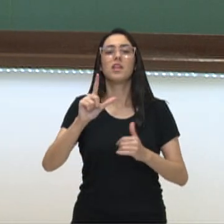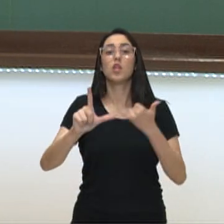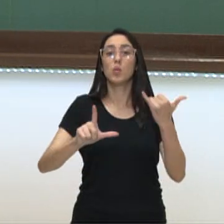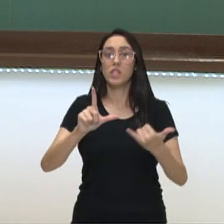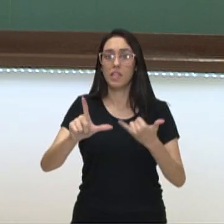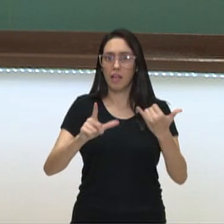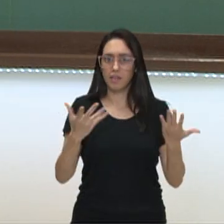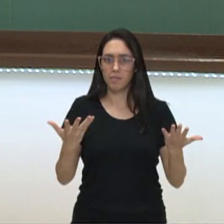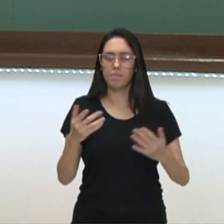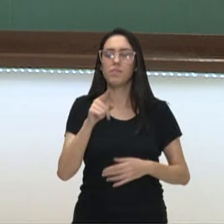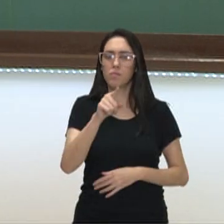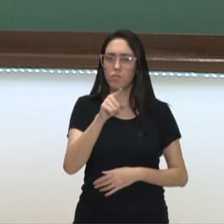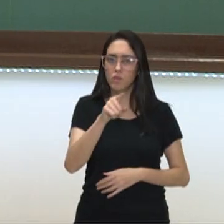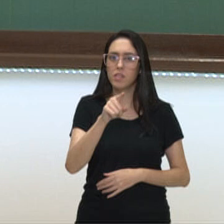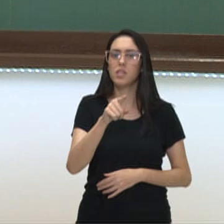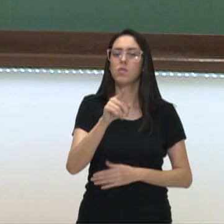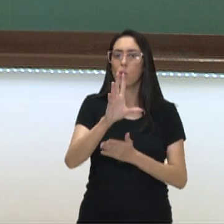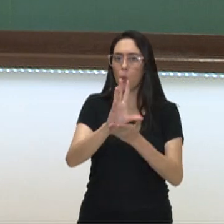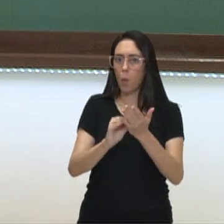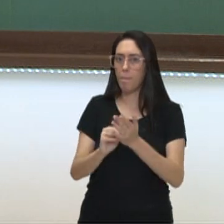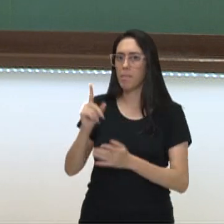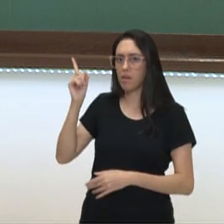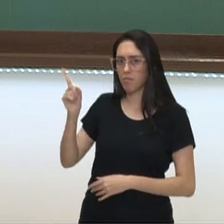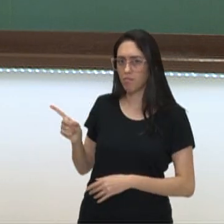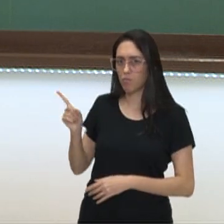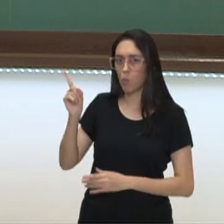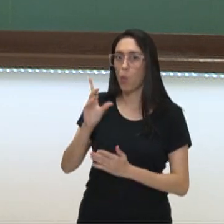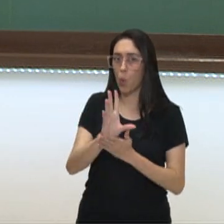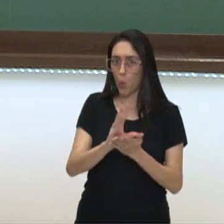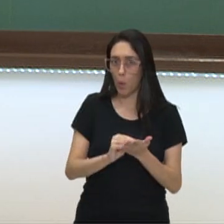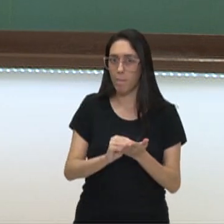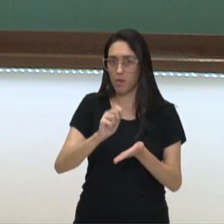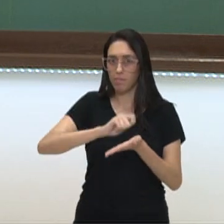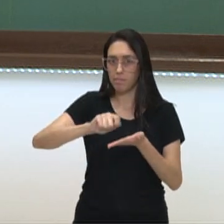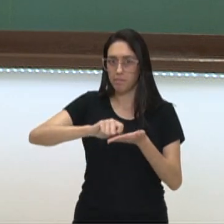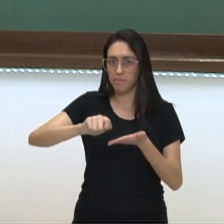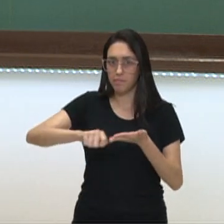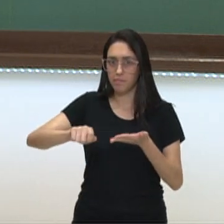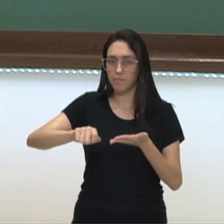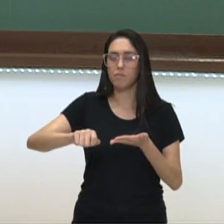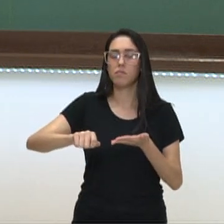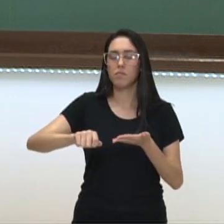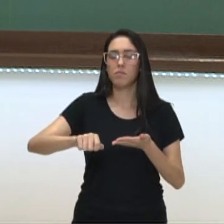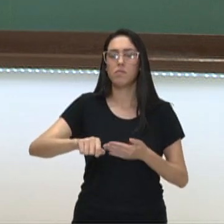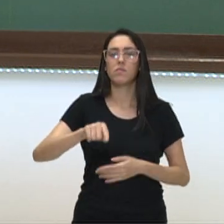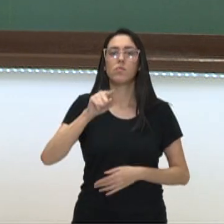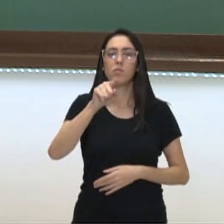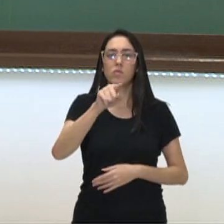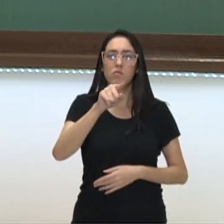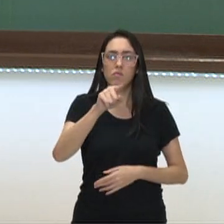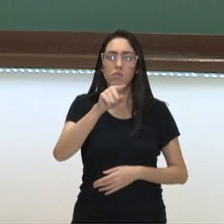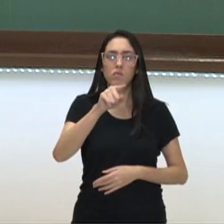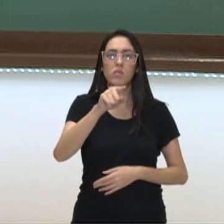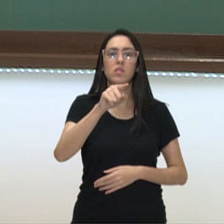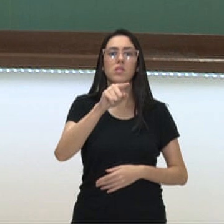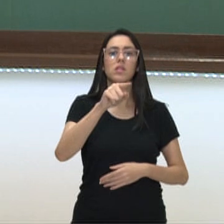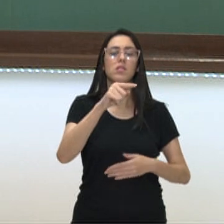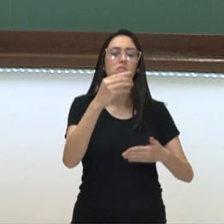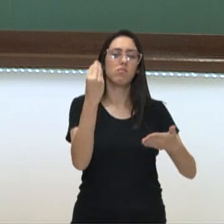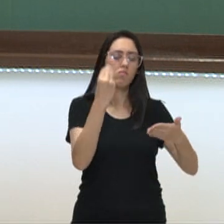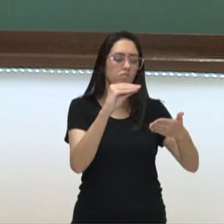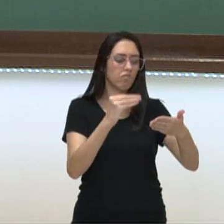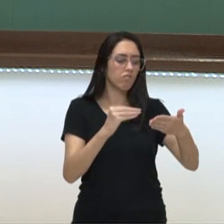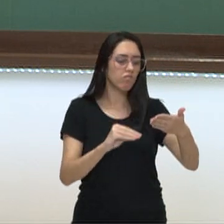diferente. Eu quero que vocês copiem o exercício, tá? Daí vocês vão fazer os seus comentários em cima do nosso